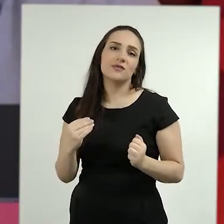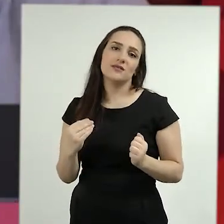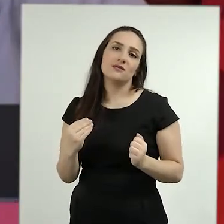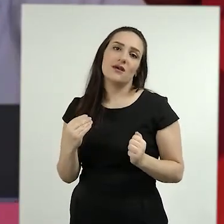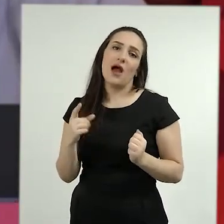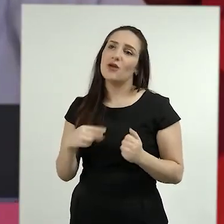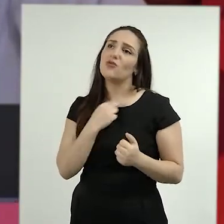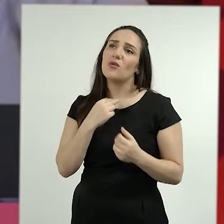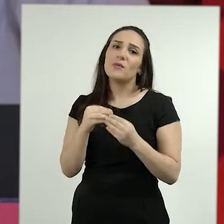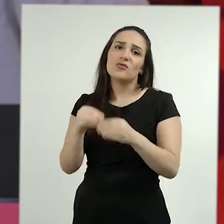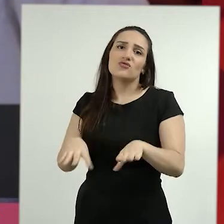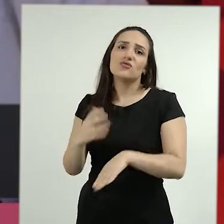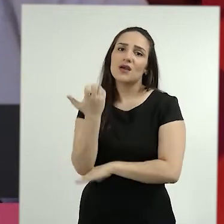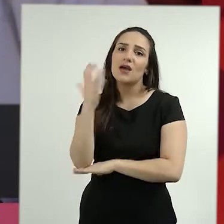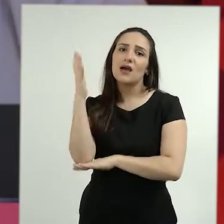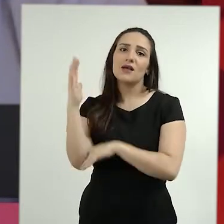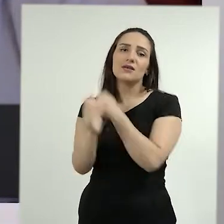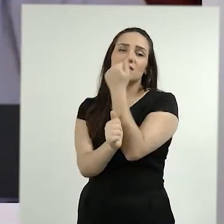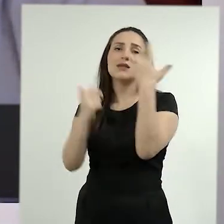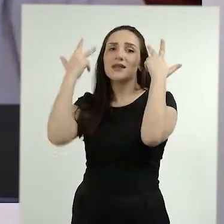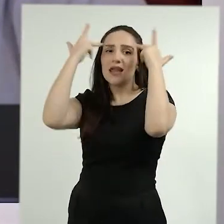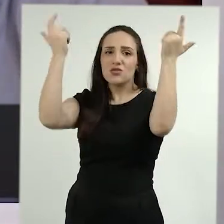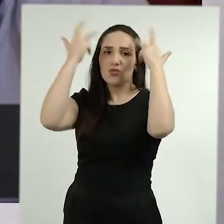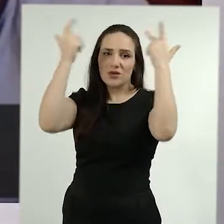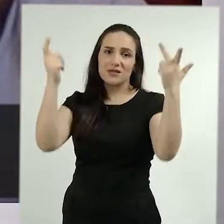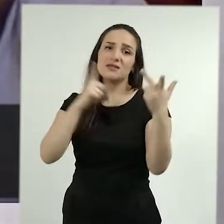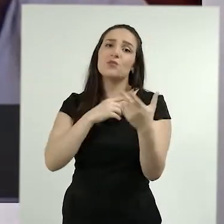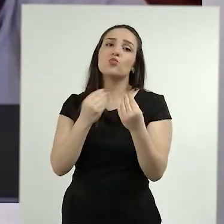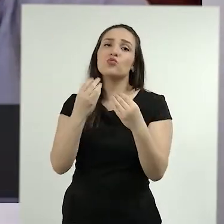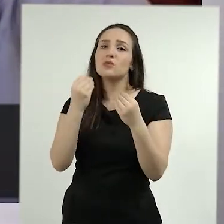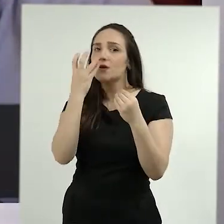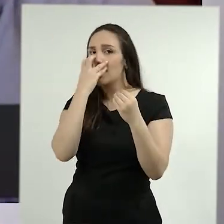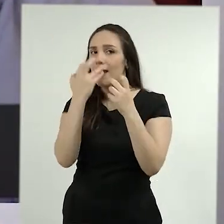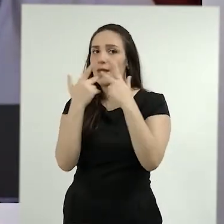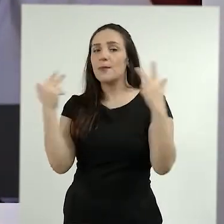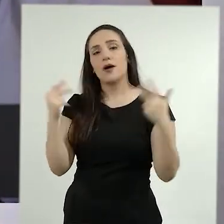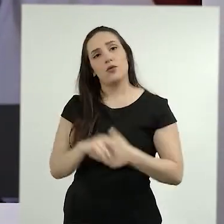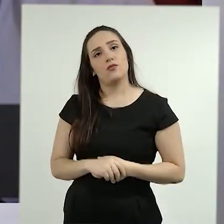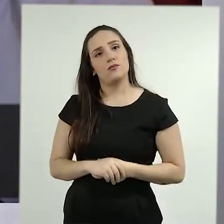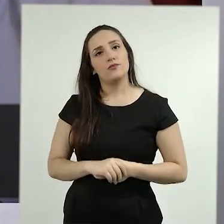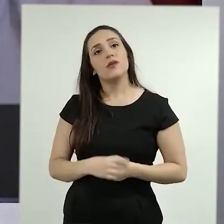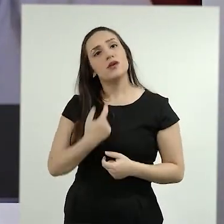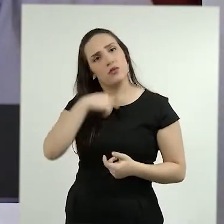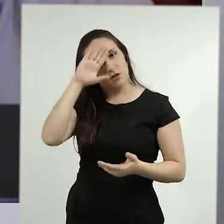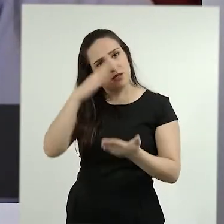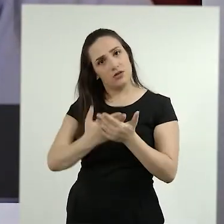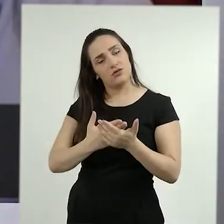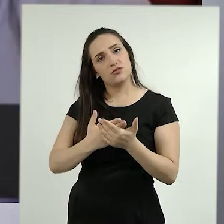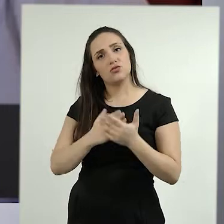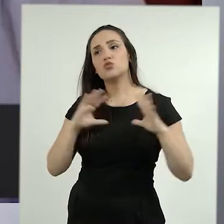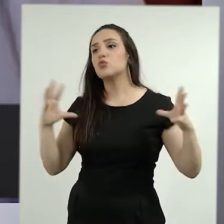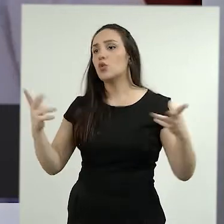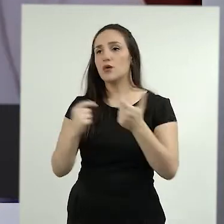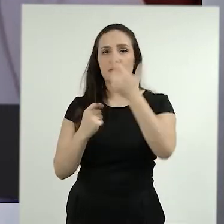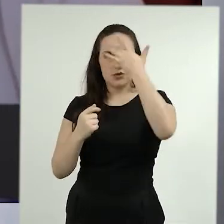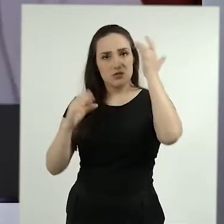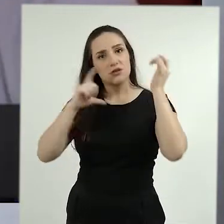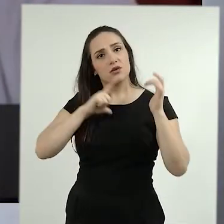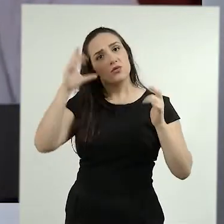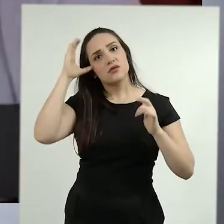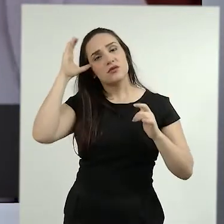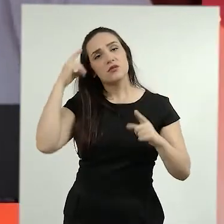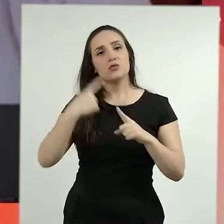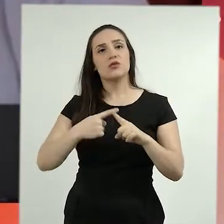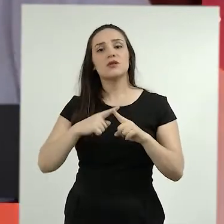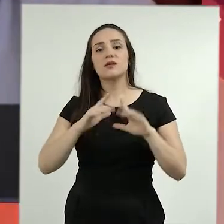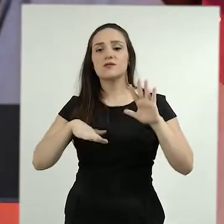e aliado a tudo isso, a natureza, né, as espécies nossas ali no parque. E eu acredito até que, por essa consciência, às